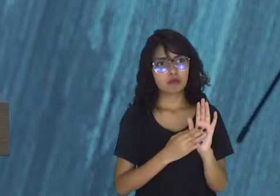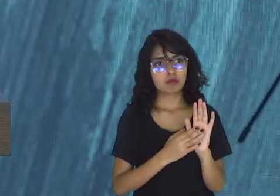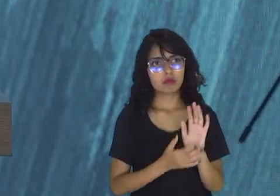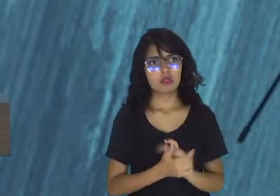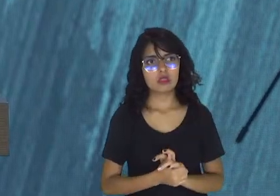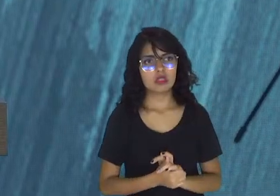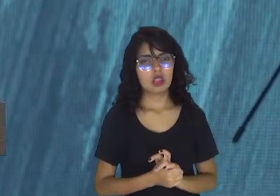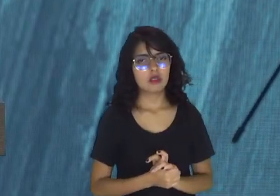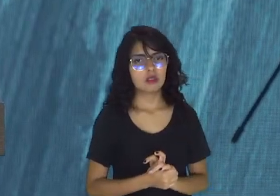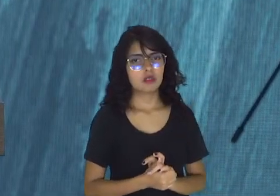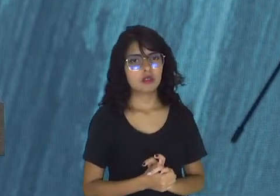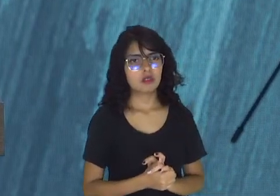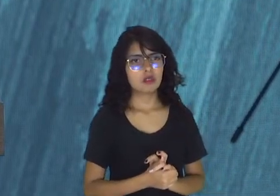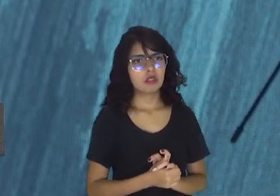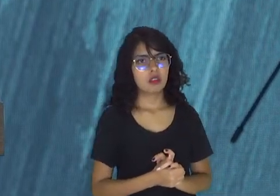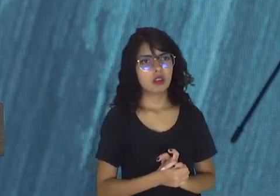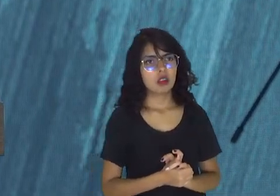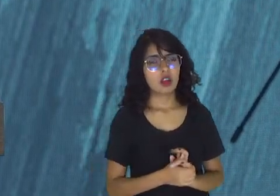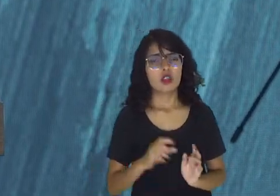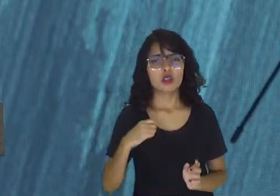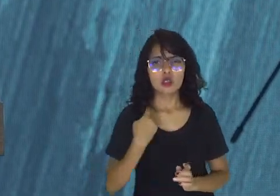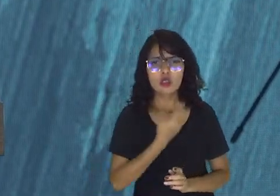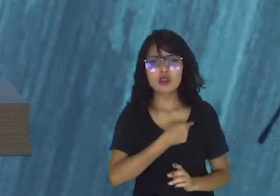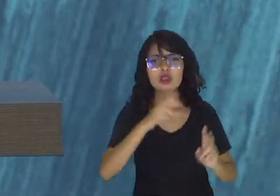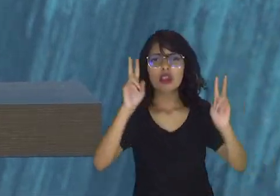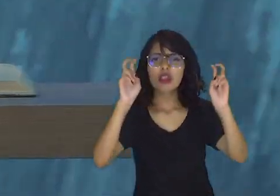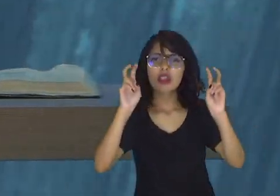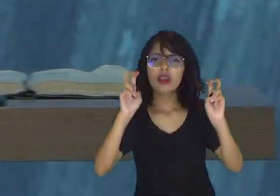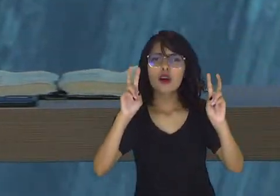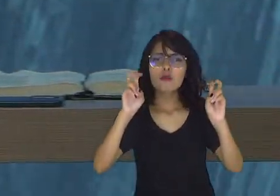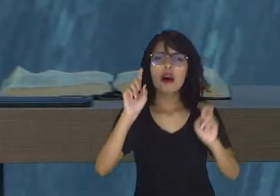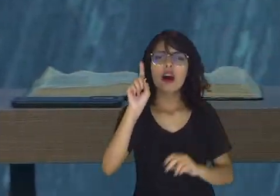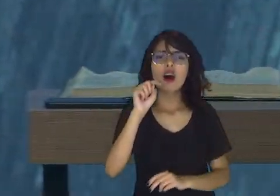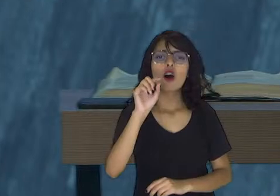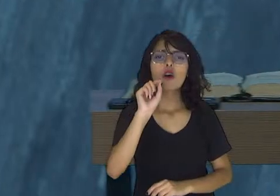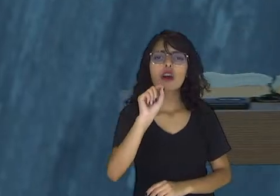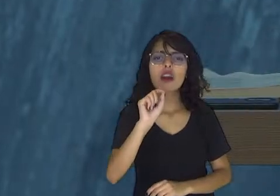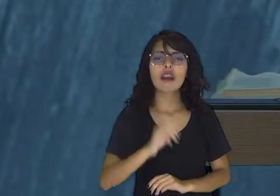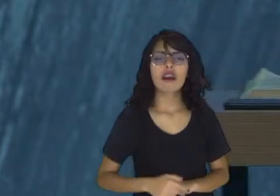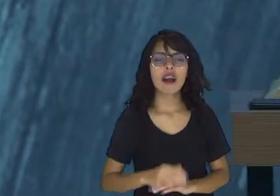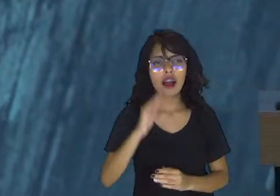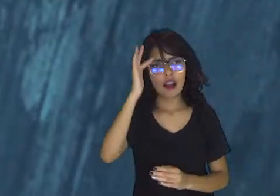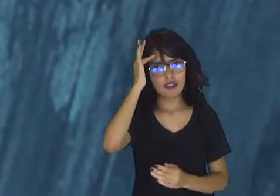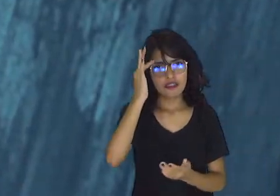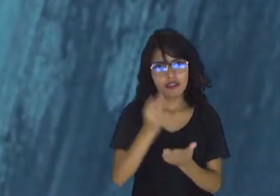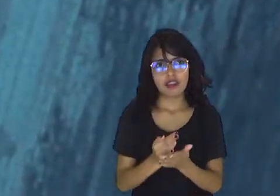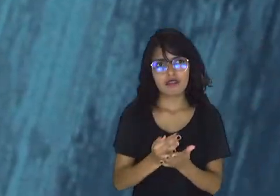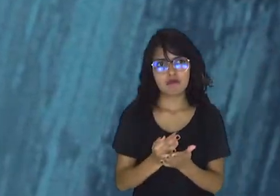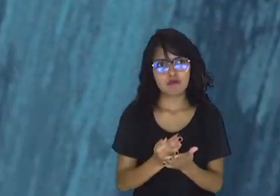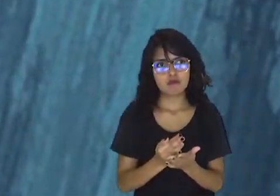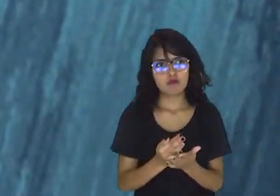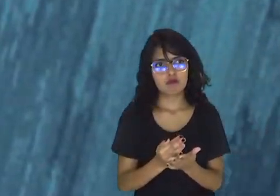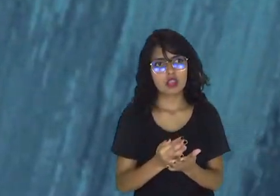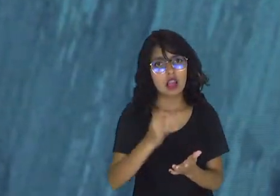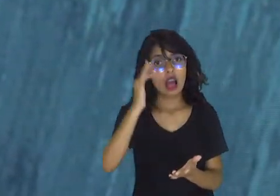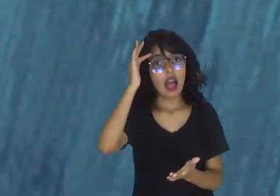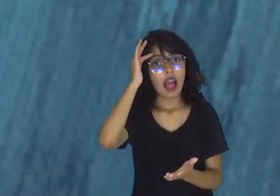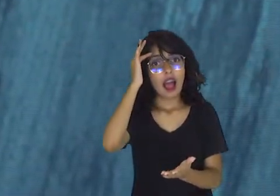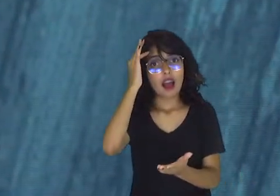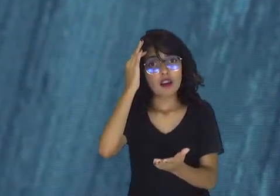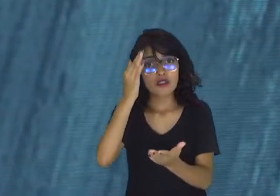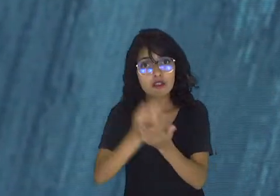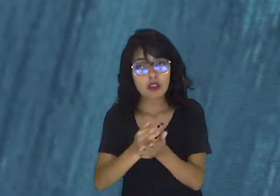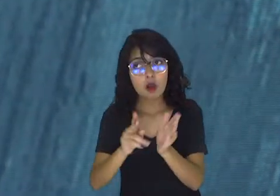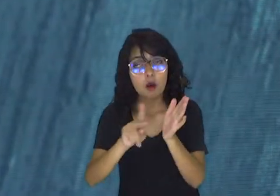fé. Porque é a fé. É a fé. E a fé genuína em